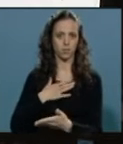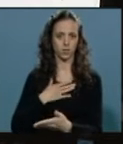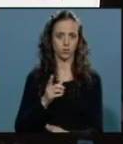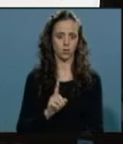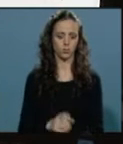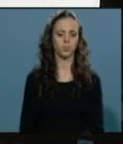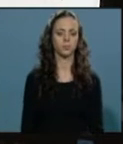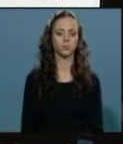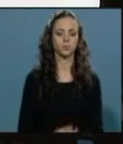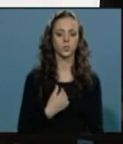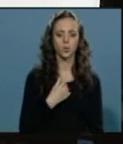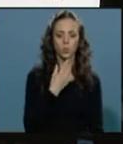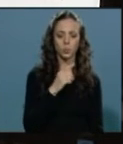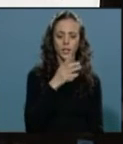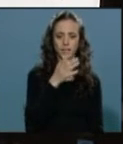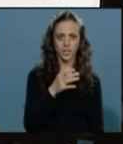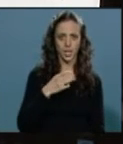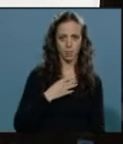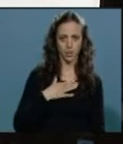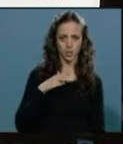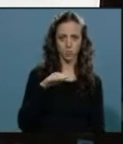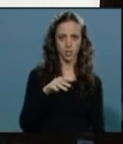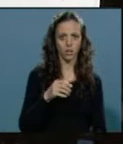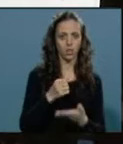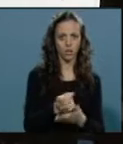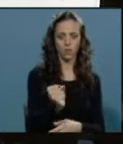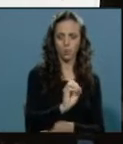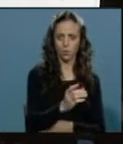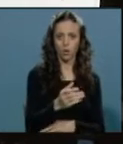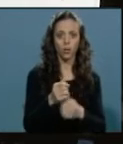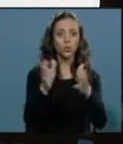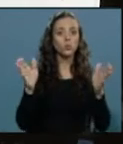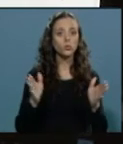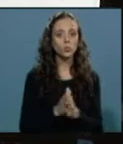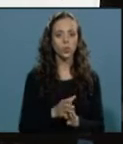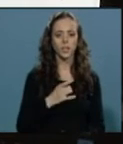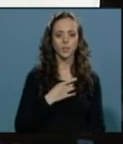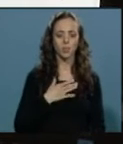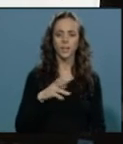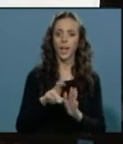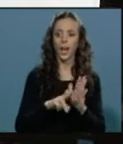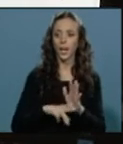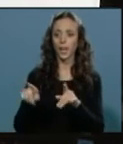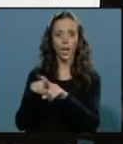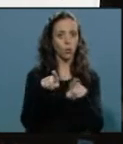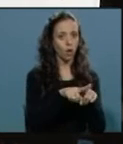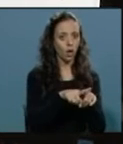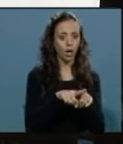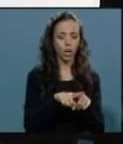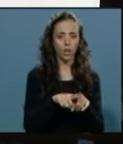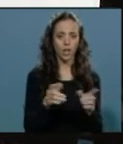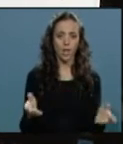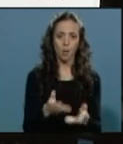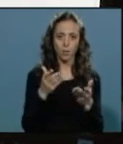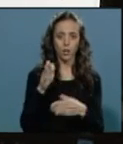não percebo, como está a dizer, que as empresas do Porto Santo não têm acesso à linha. Todas as empresas, as regras são iguais e até são mais ligeiras